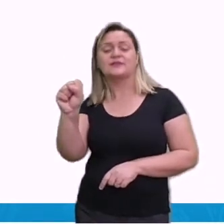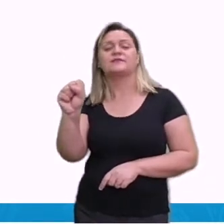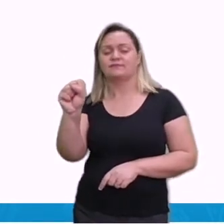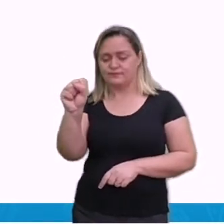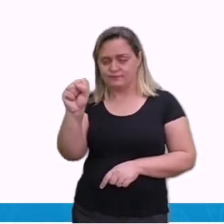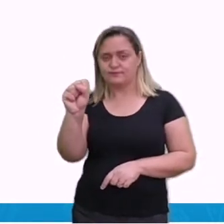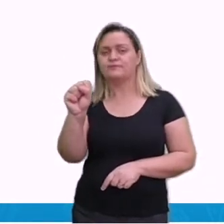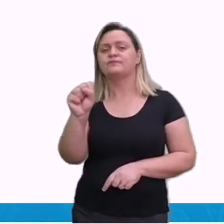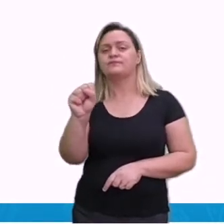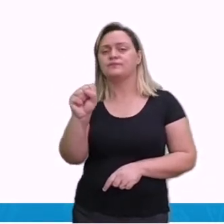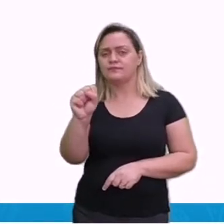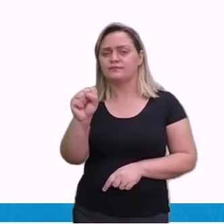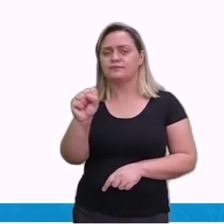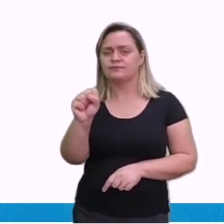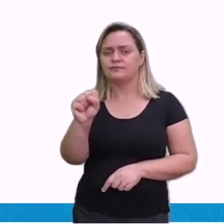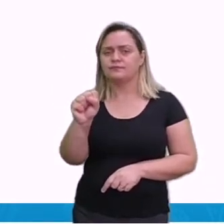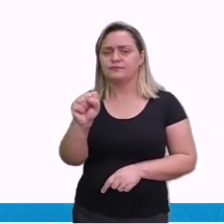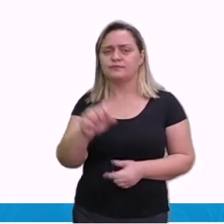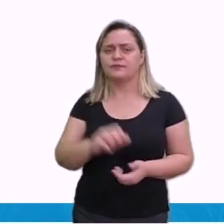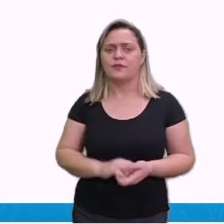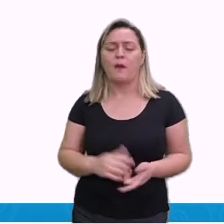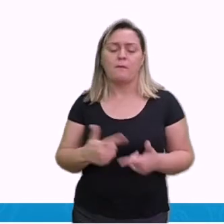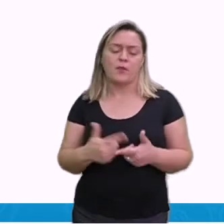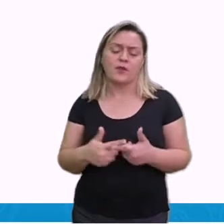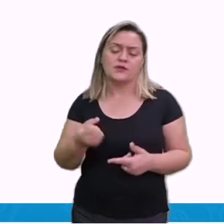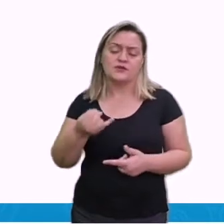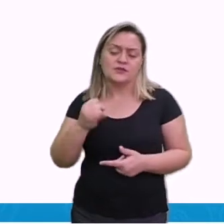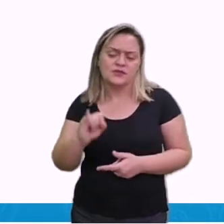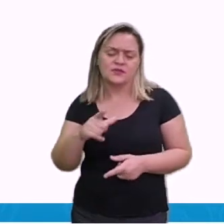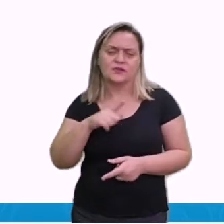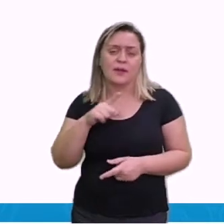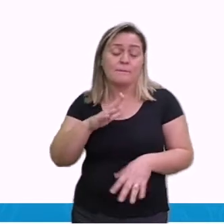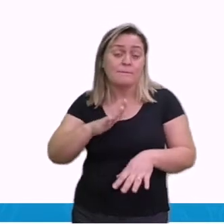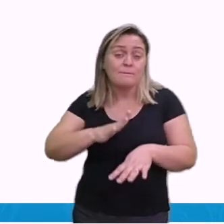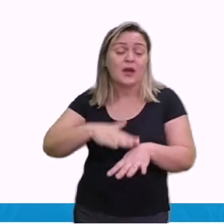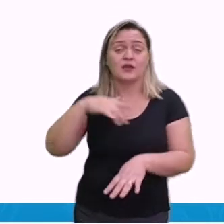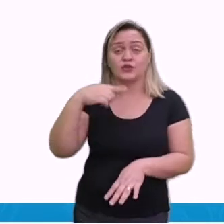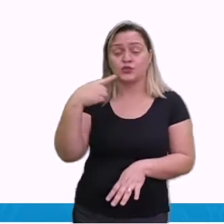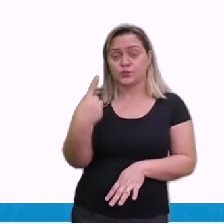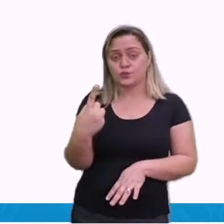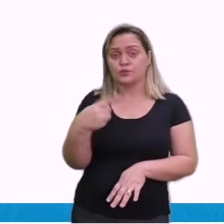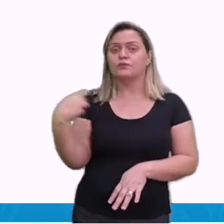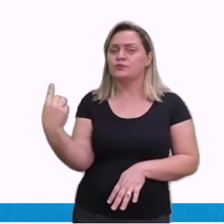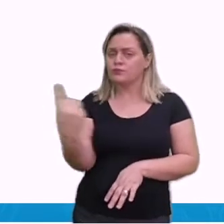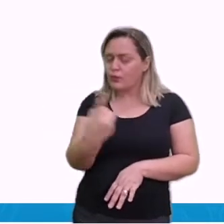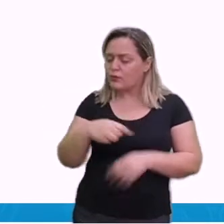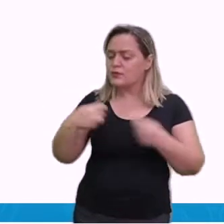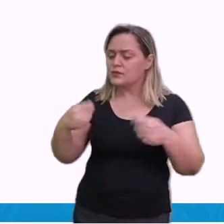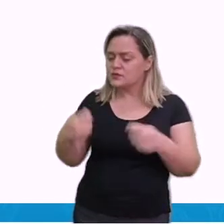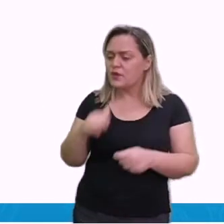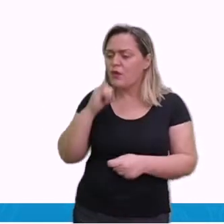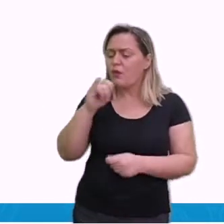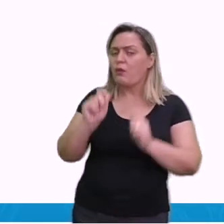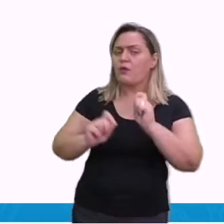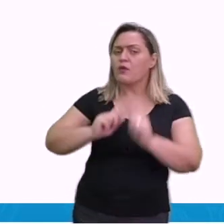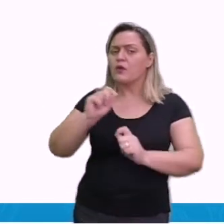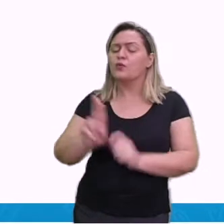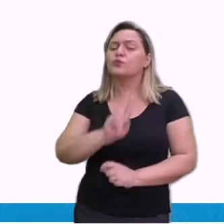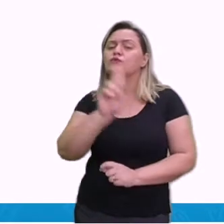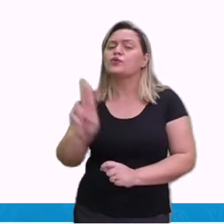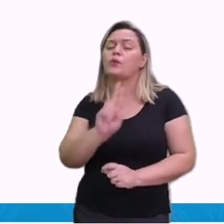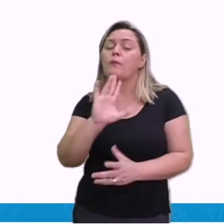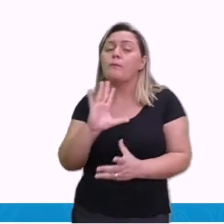falar no plural, porque às vezes a gente comete alguns erros na língua portuguesa, porque a gente